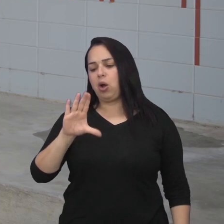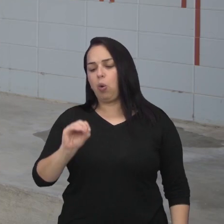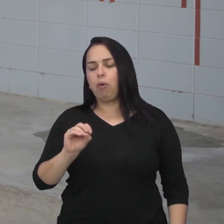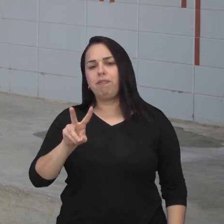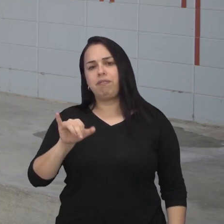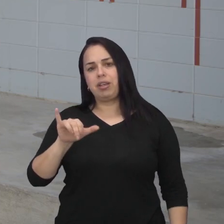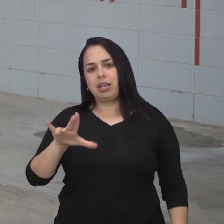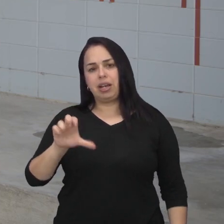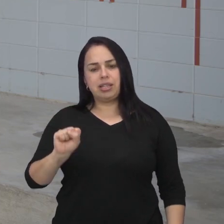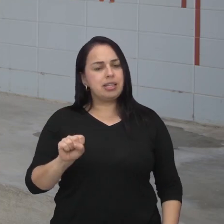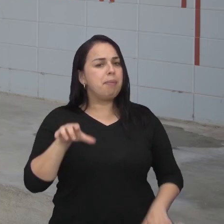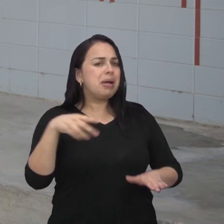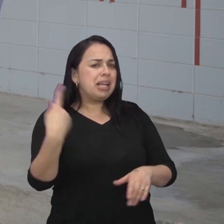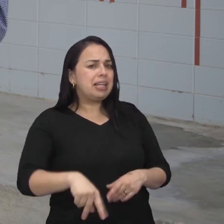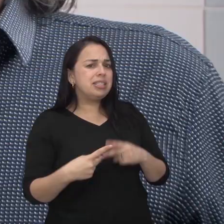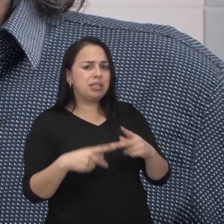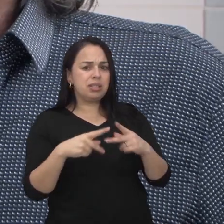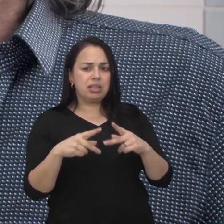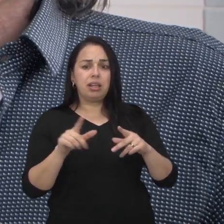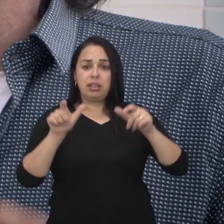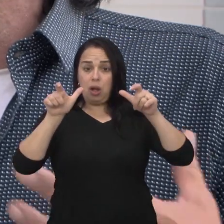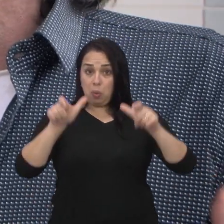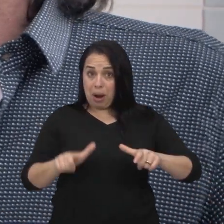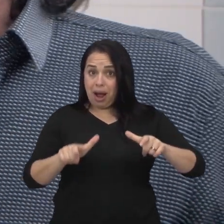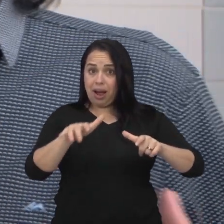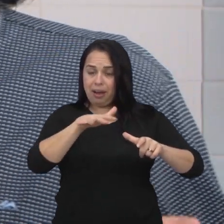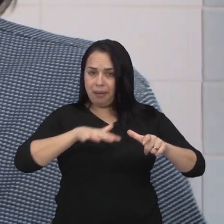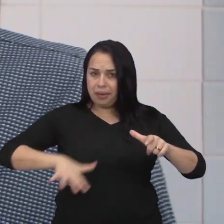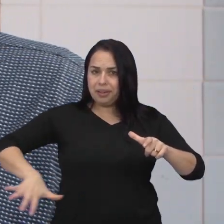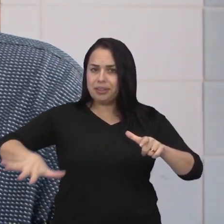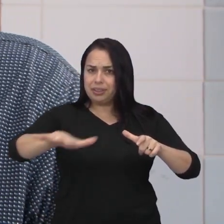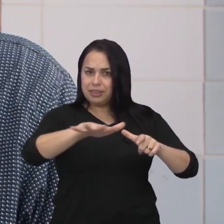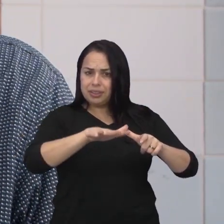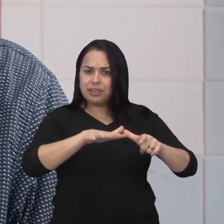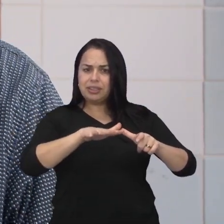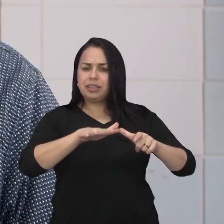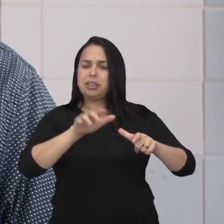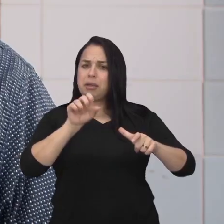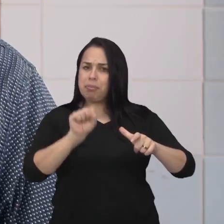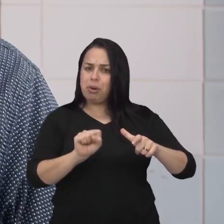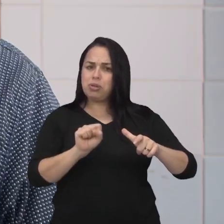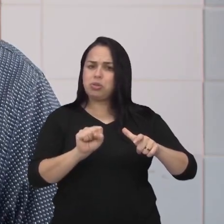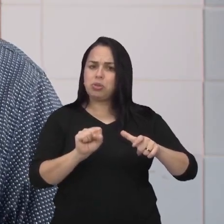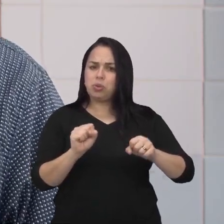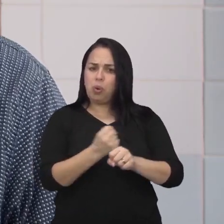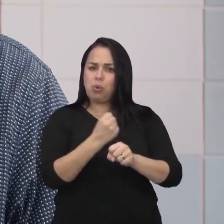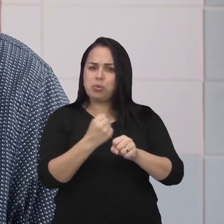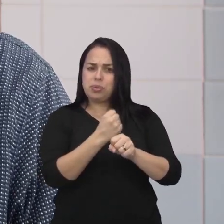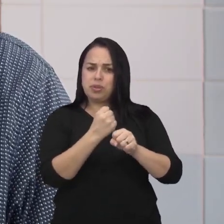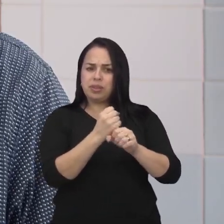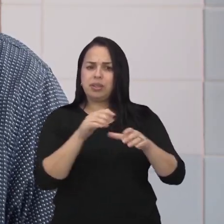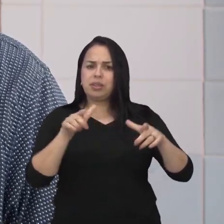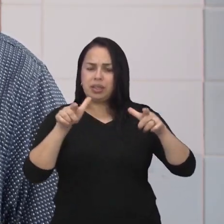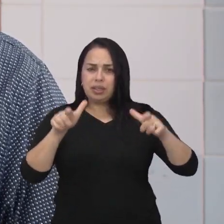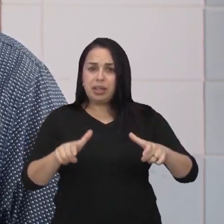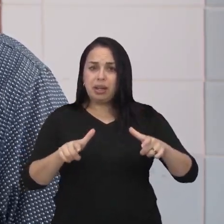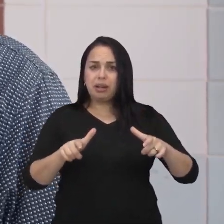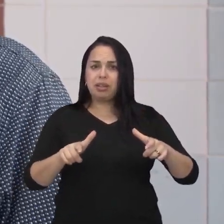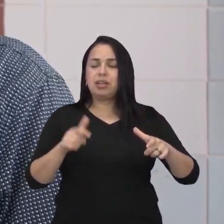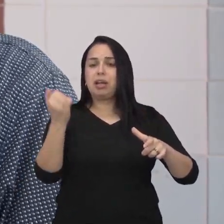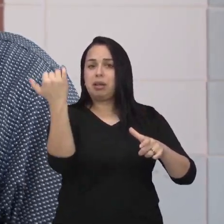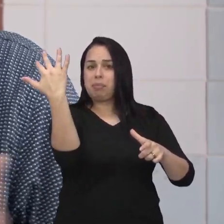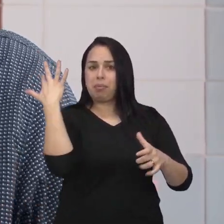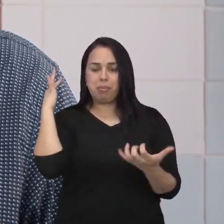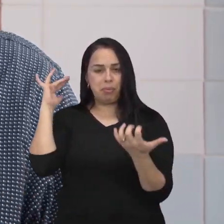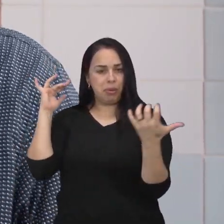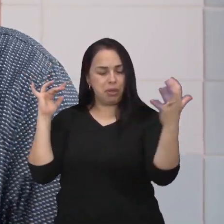elas estão localizadas? Nós temos uma área onde elas são, de certa forma, permitidas, que é a Zona de Proteção Ambiental 2,